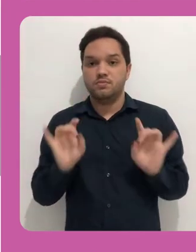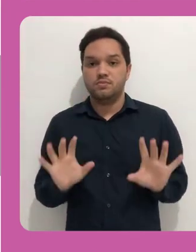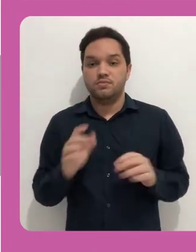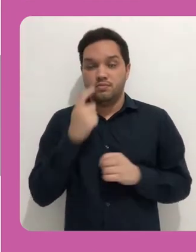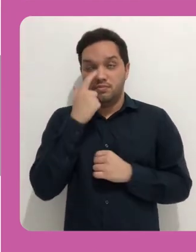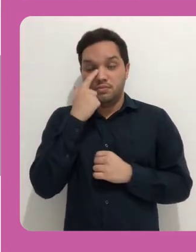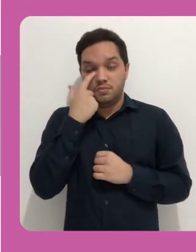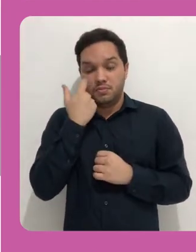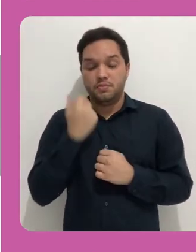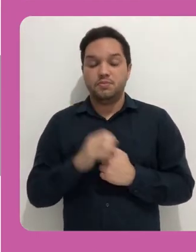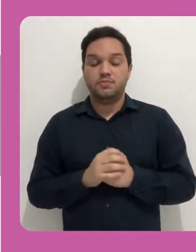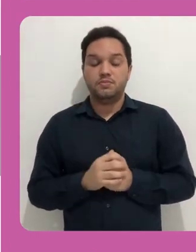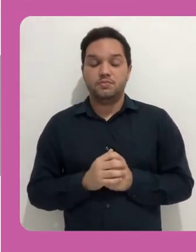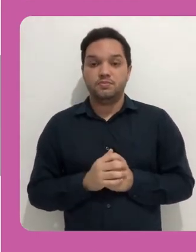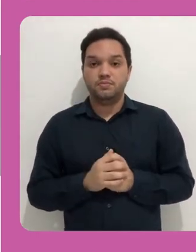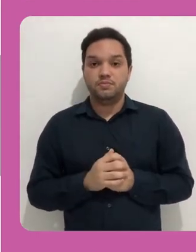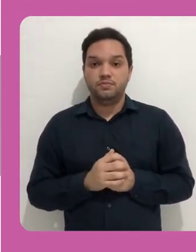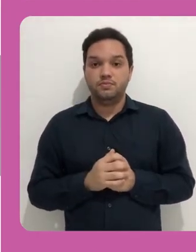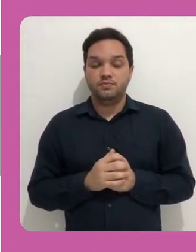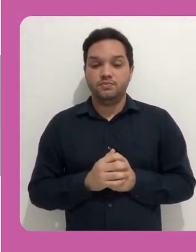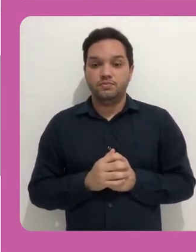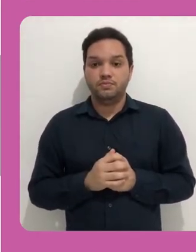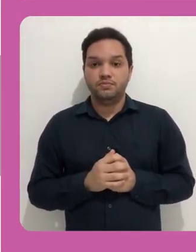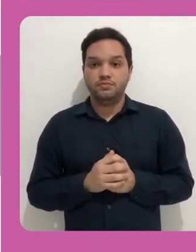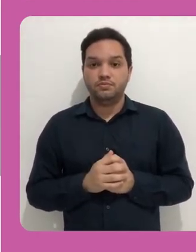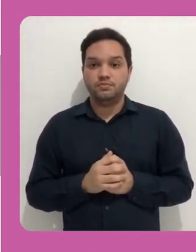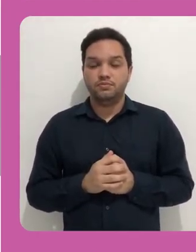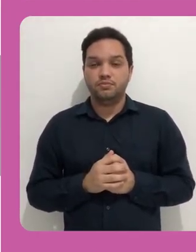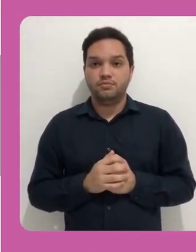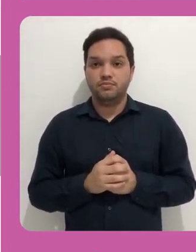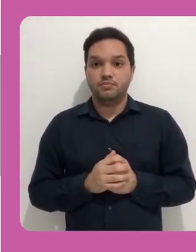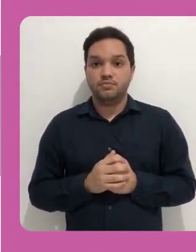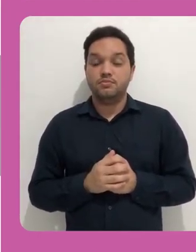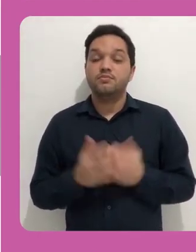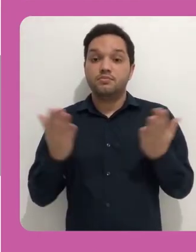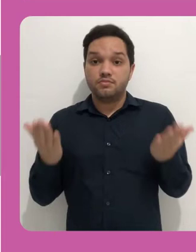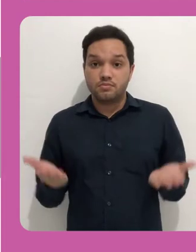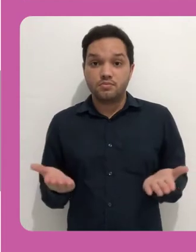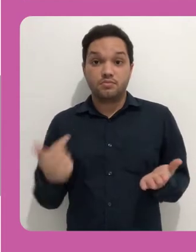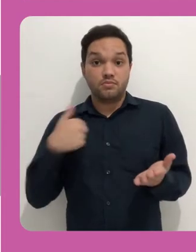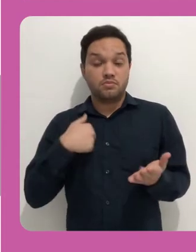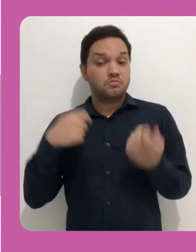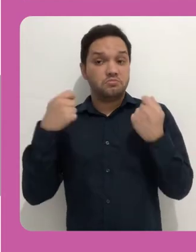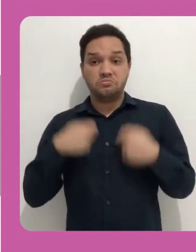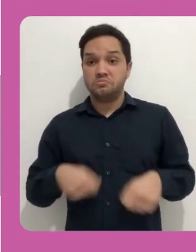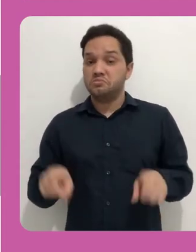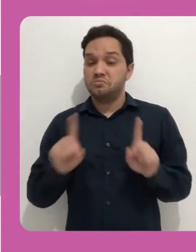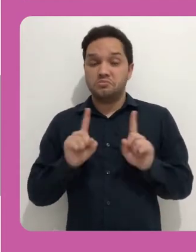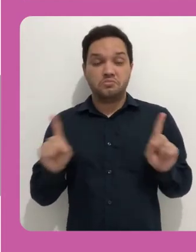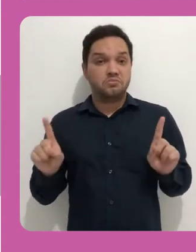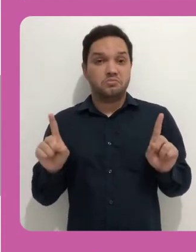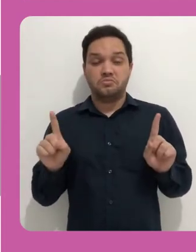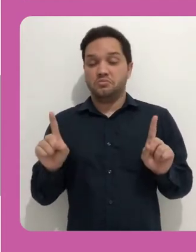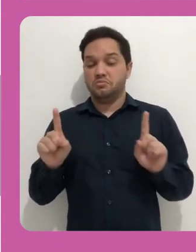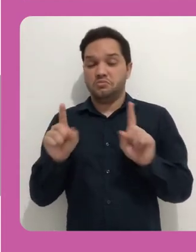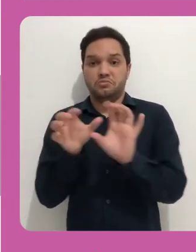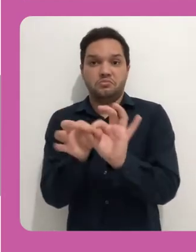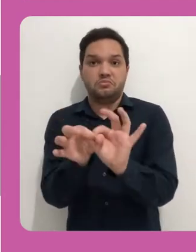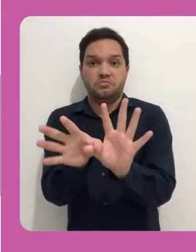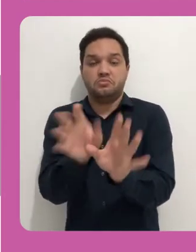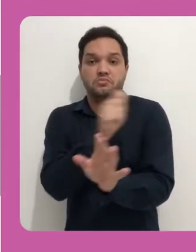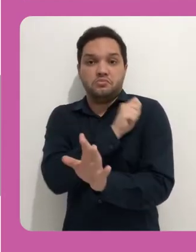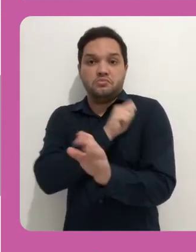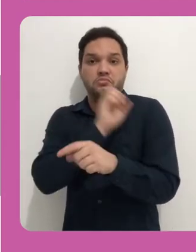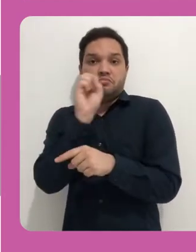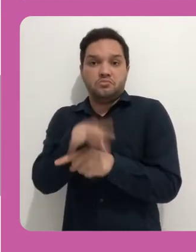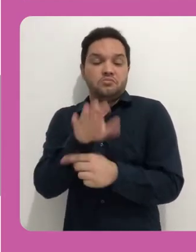Para isso, eu não preciso permitir que o aluno envie nada, nem entregue nada, tá? Então,